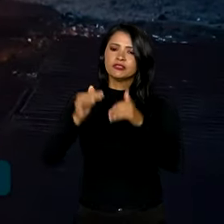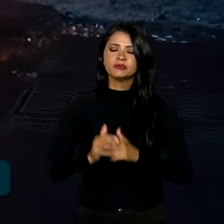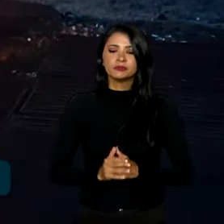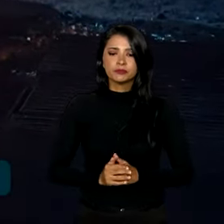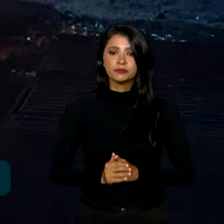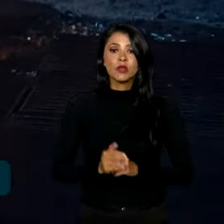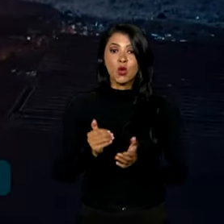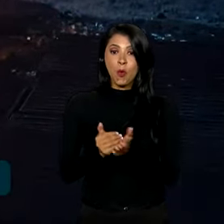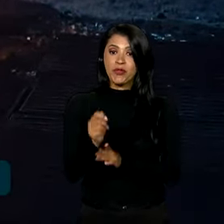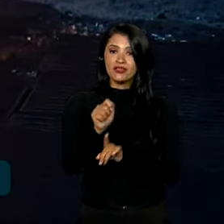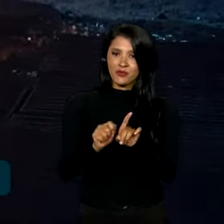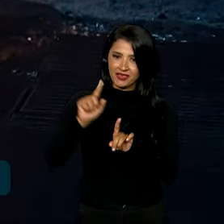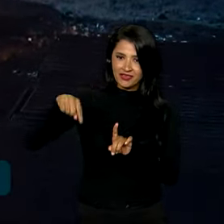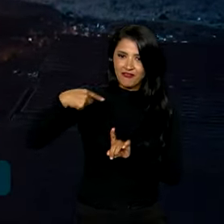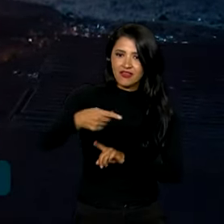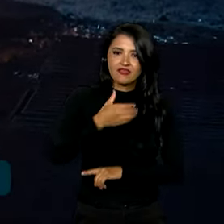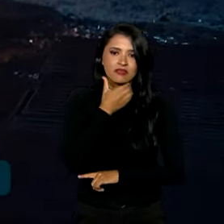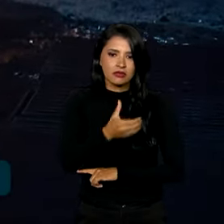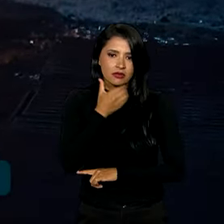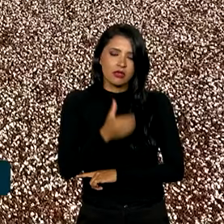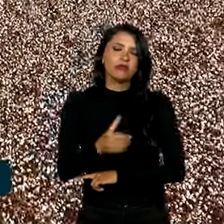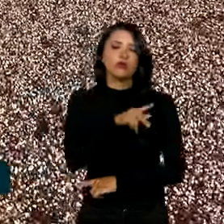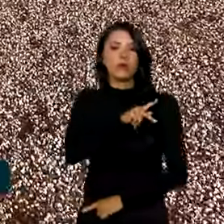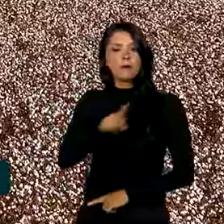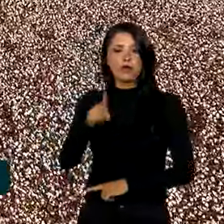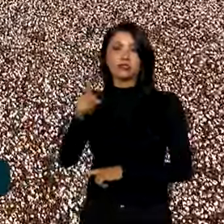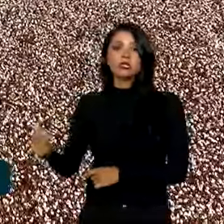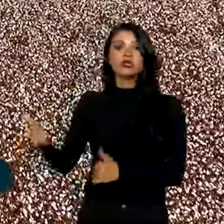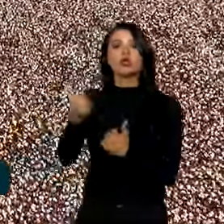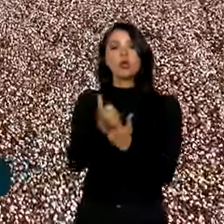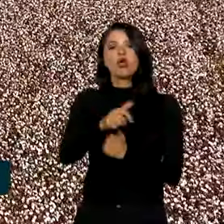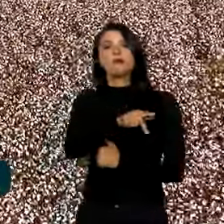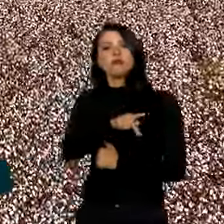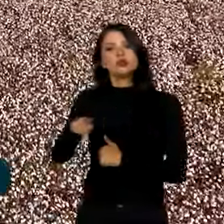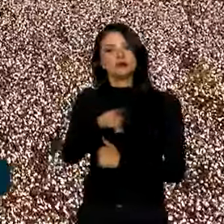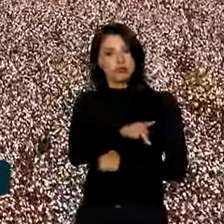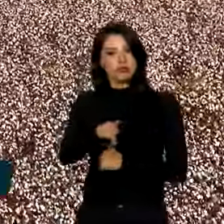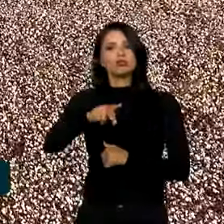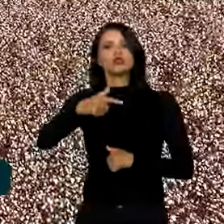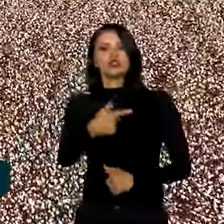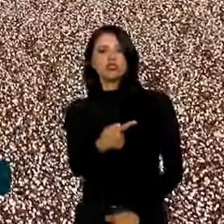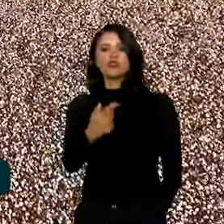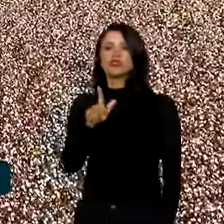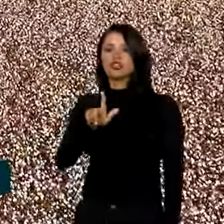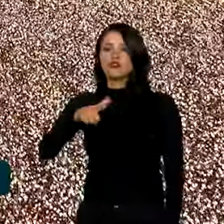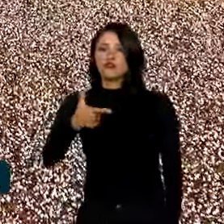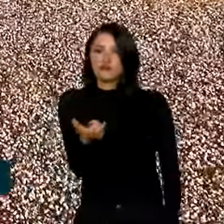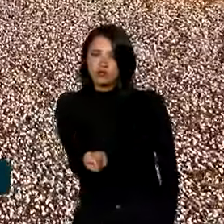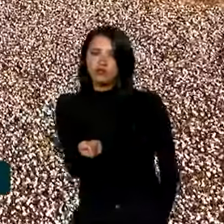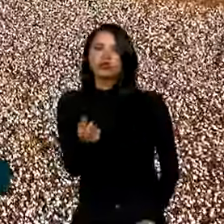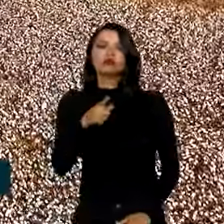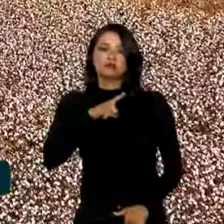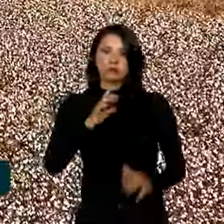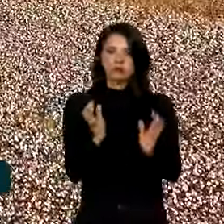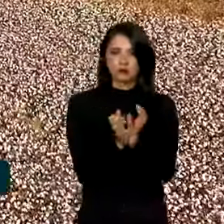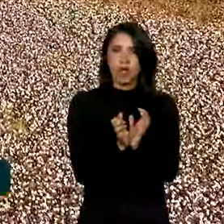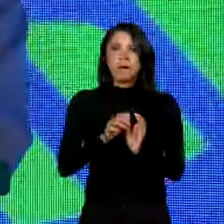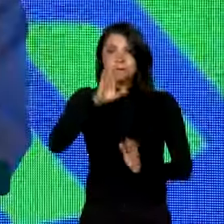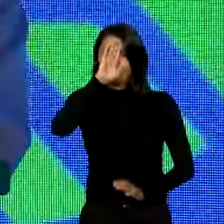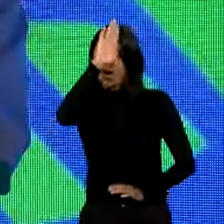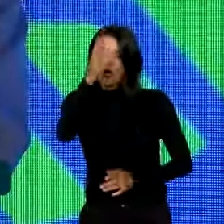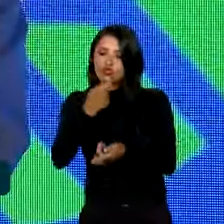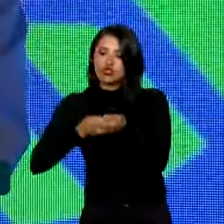do mês que vem, o Brasil assume a presidência do G20. O grupo reúne as principais economias do